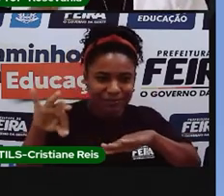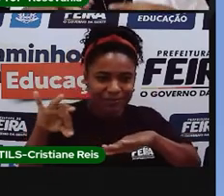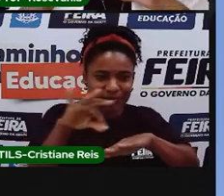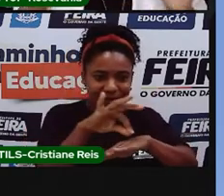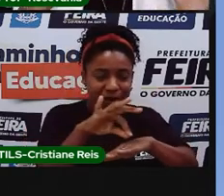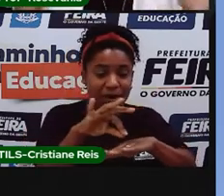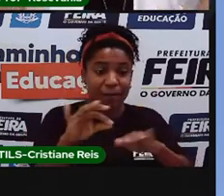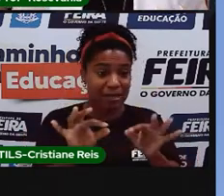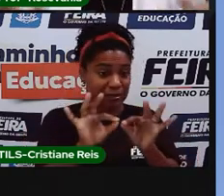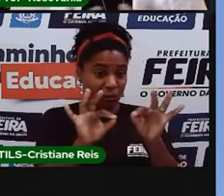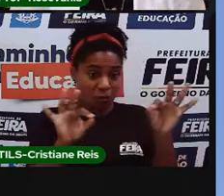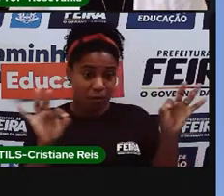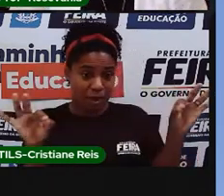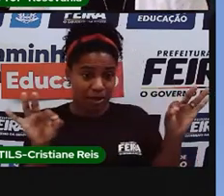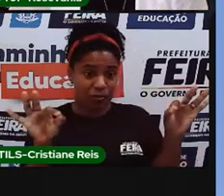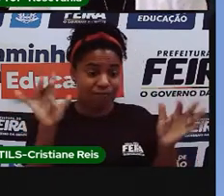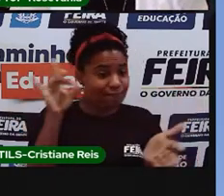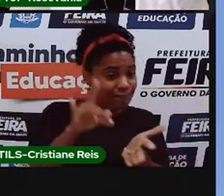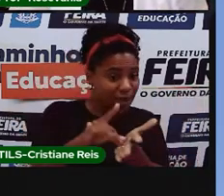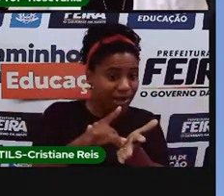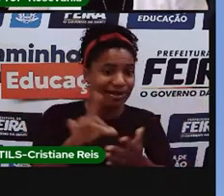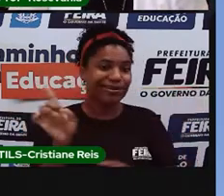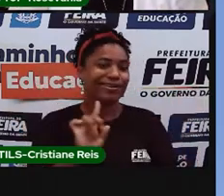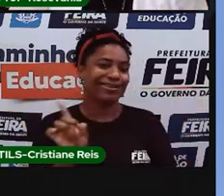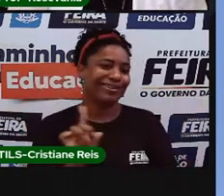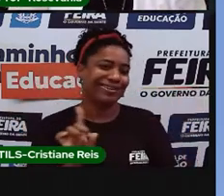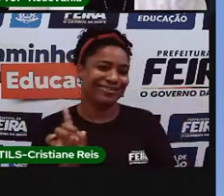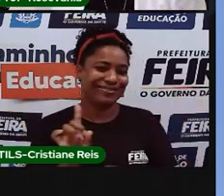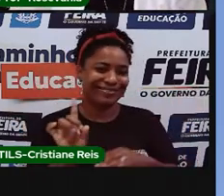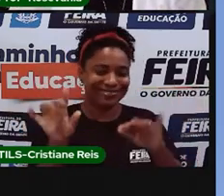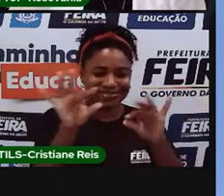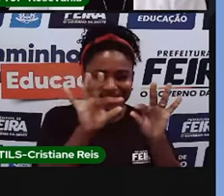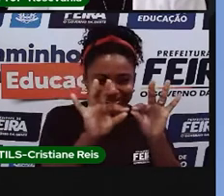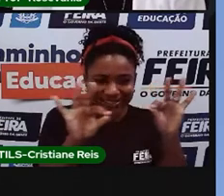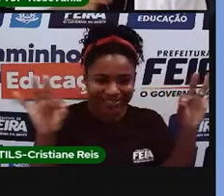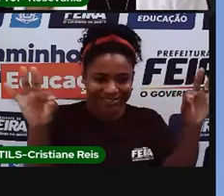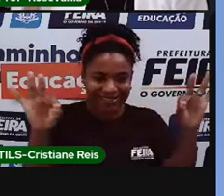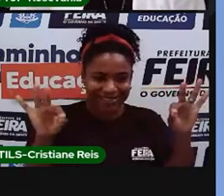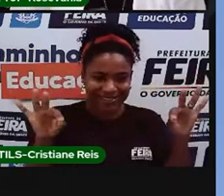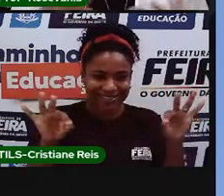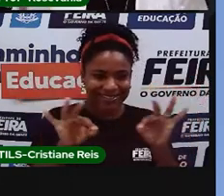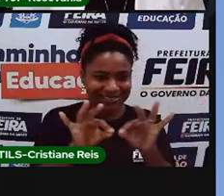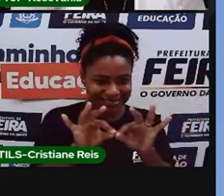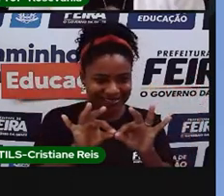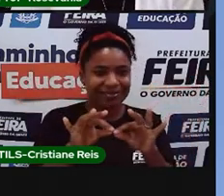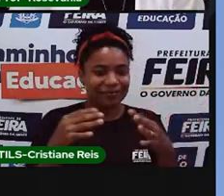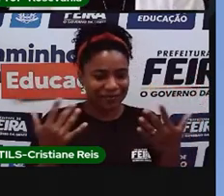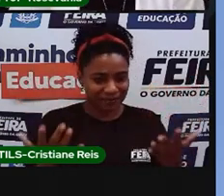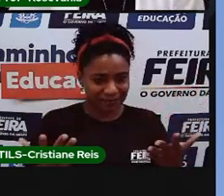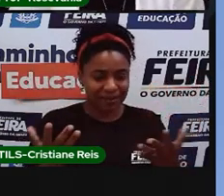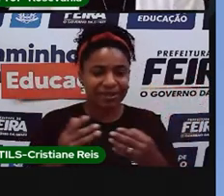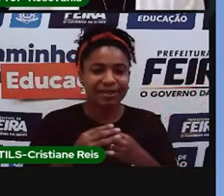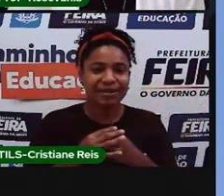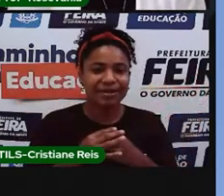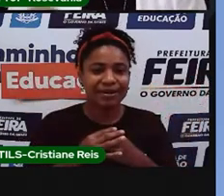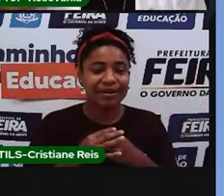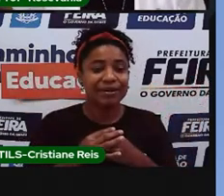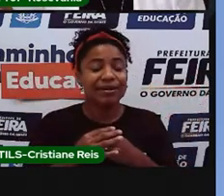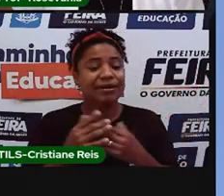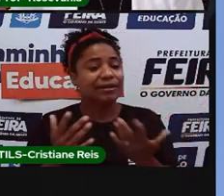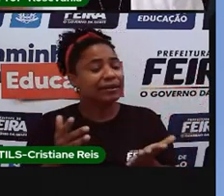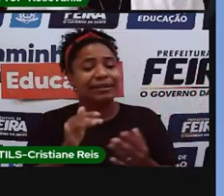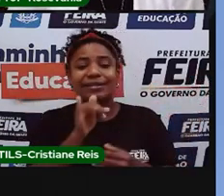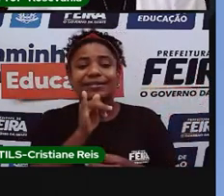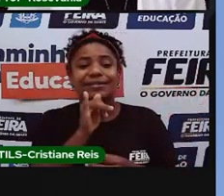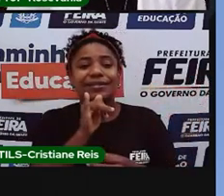é a escala? O tamanho das coisas, né? Então, o que que acontece? É como, por exemplo, quando é que a gente usa, né, um croquis? Ah, vá um amigo